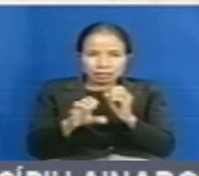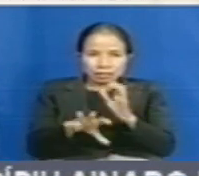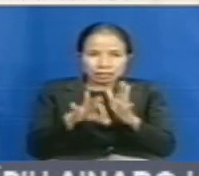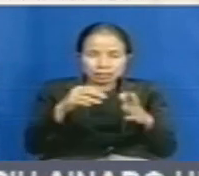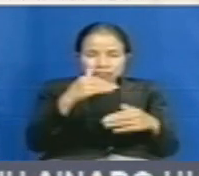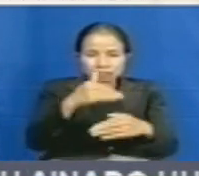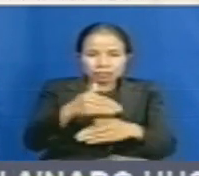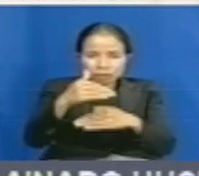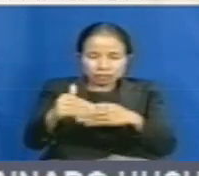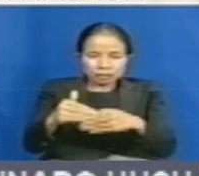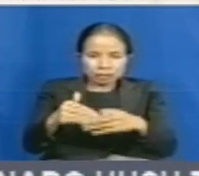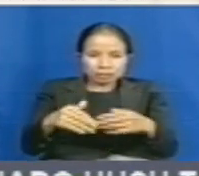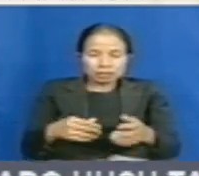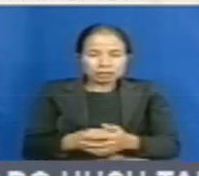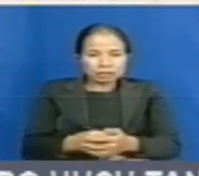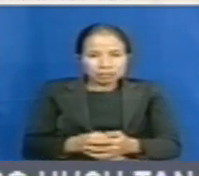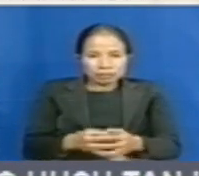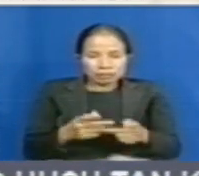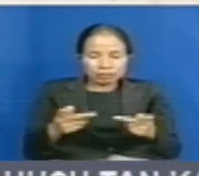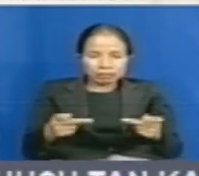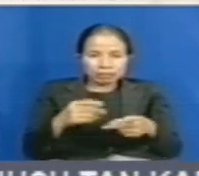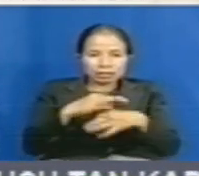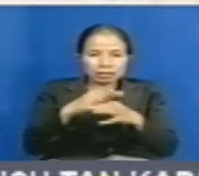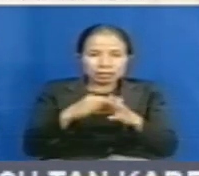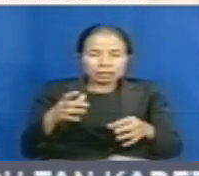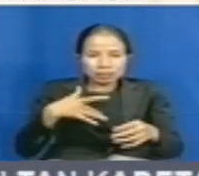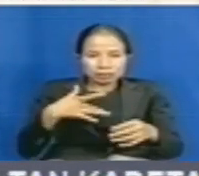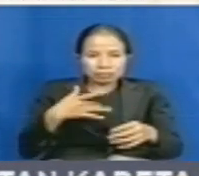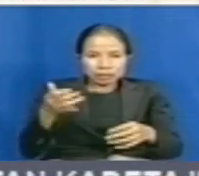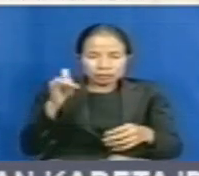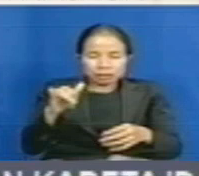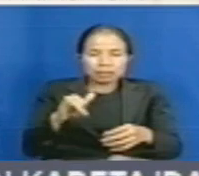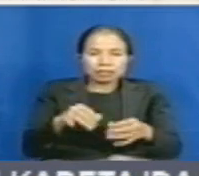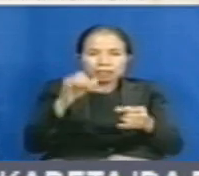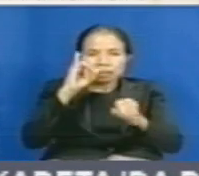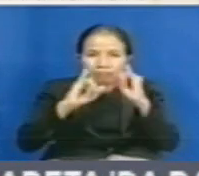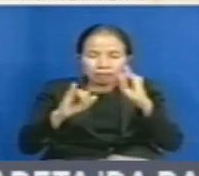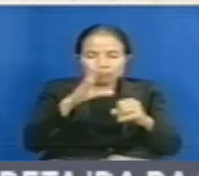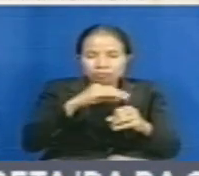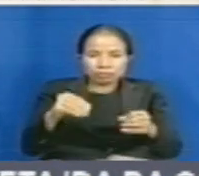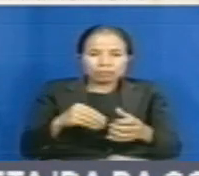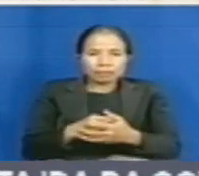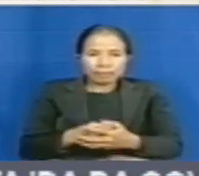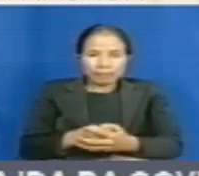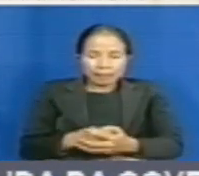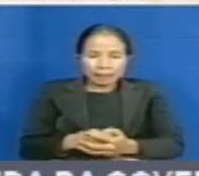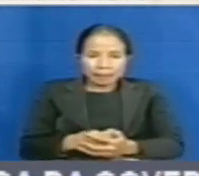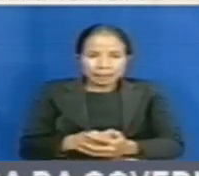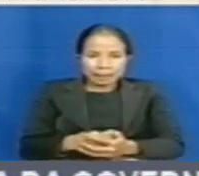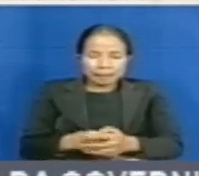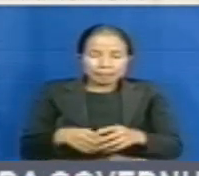progresso e a condição e deve aqui a sentimento sira dependência no moro.